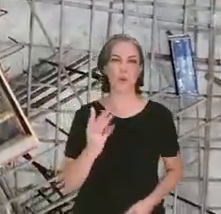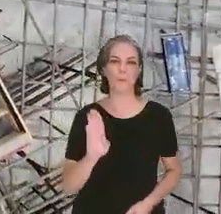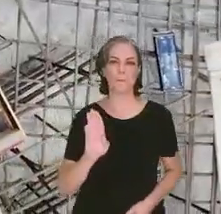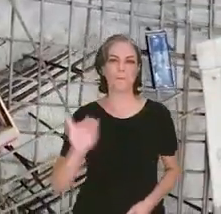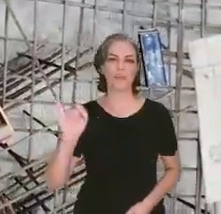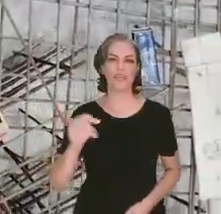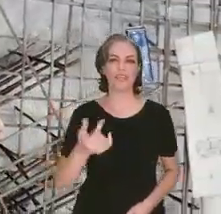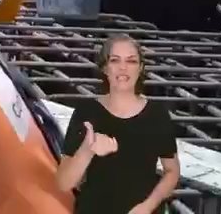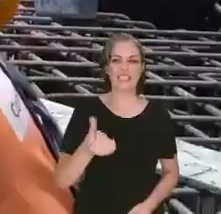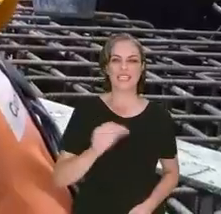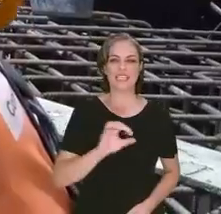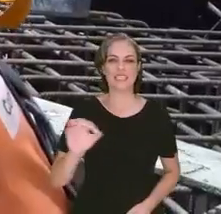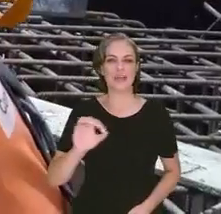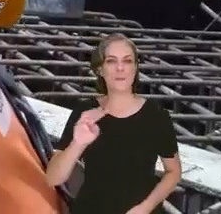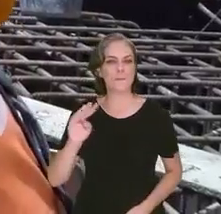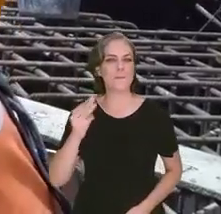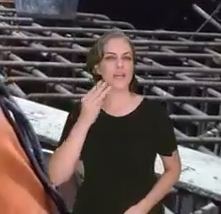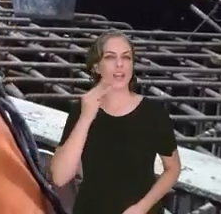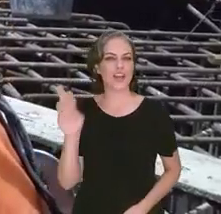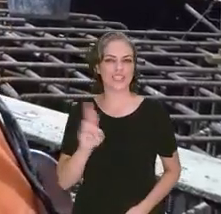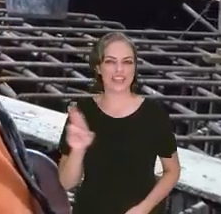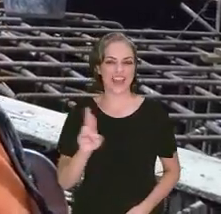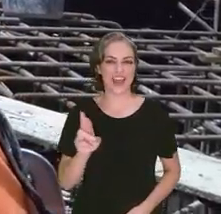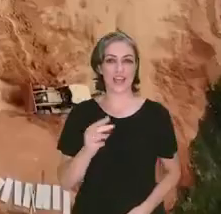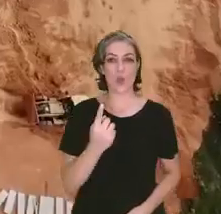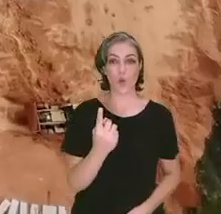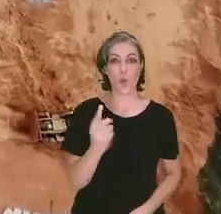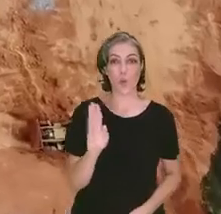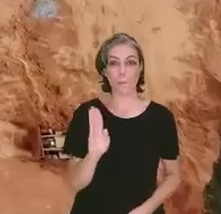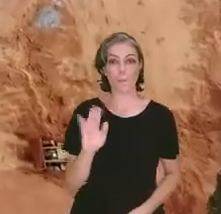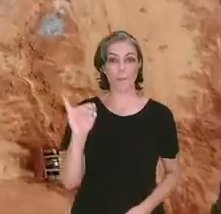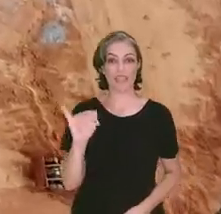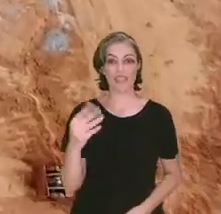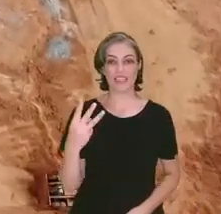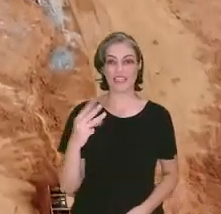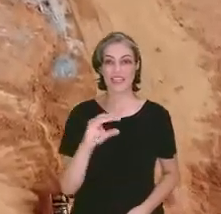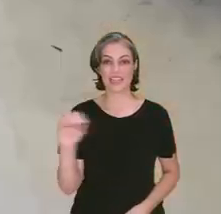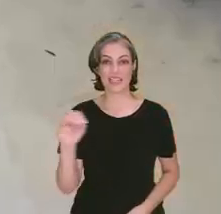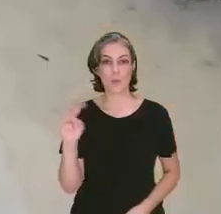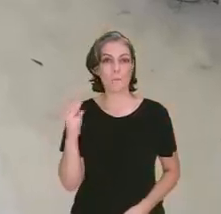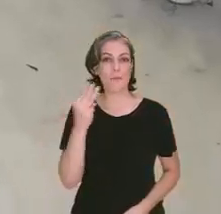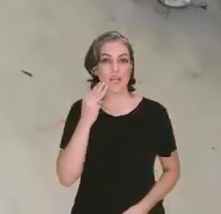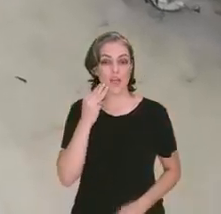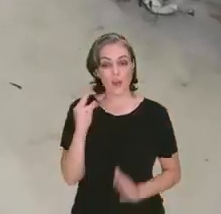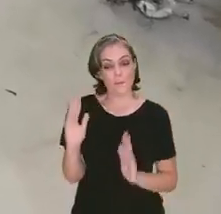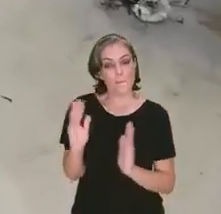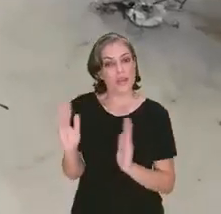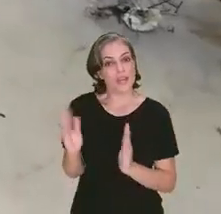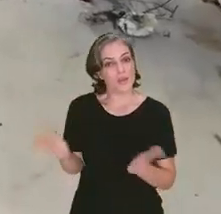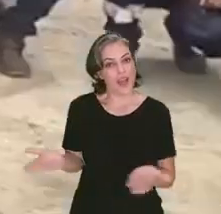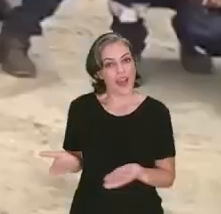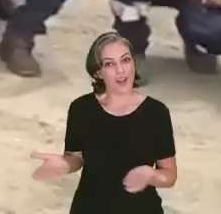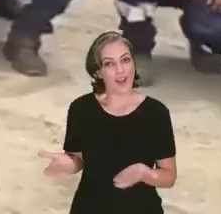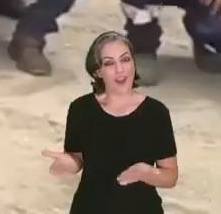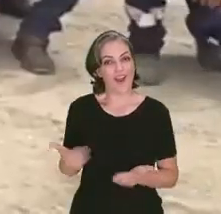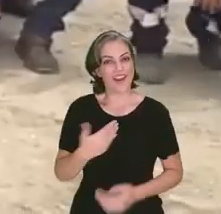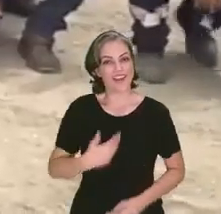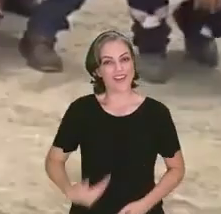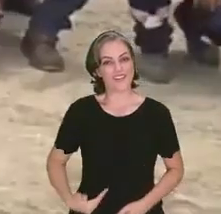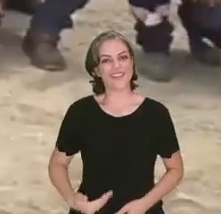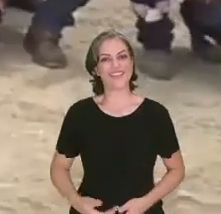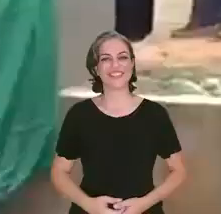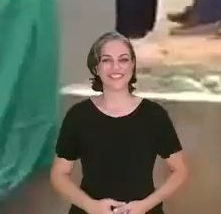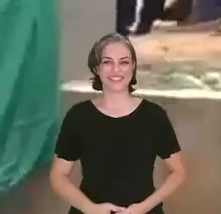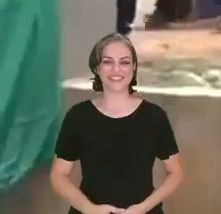é um bilhão e seiscentos milhões de reais desses um bilhão e 300 milhões de reais são